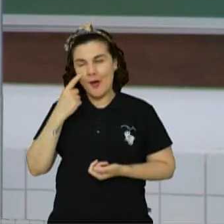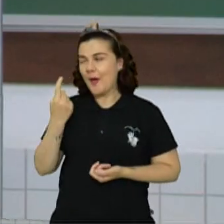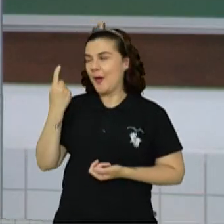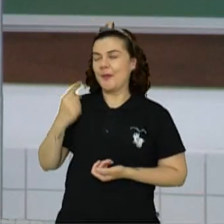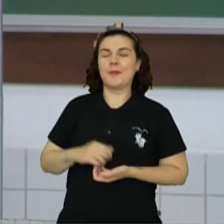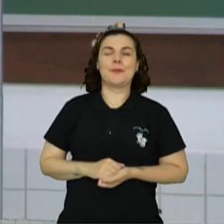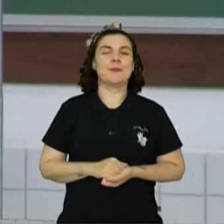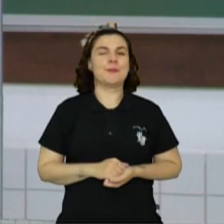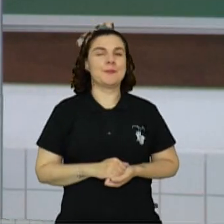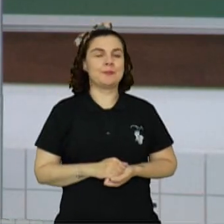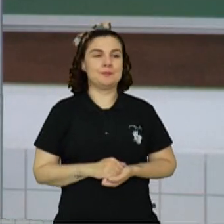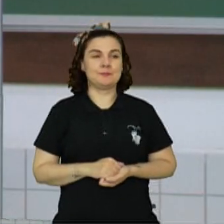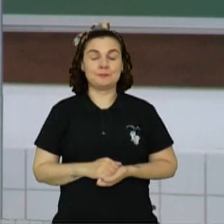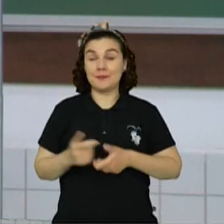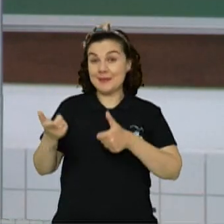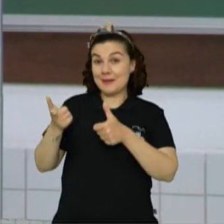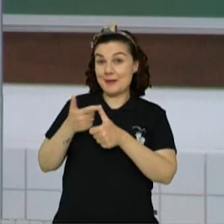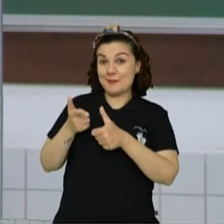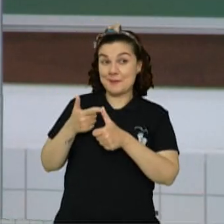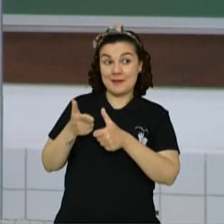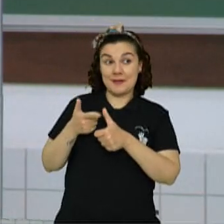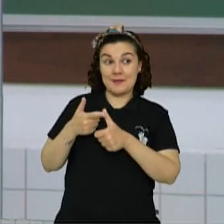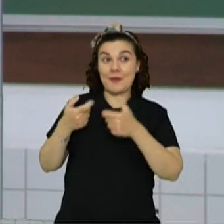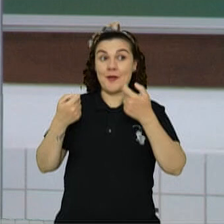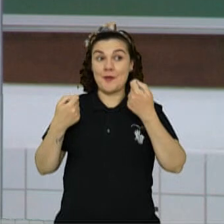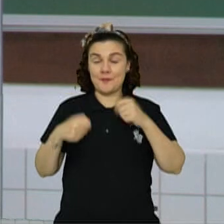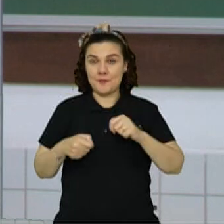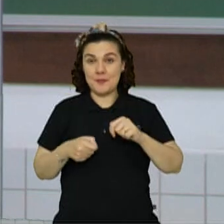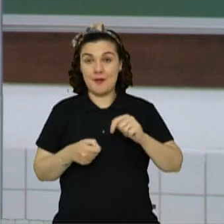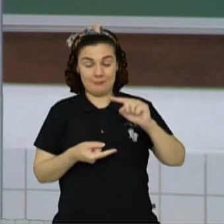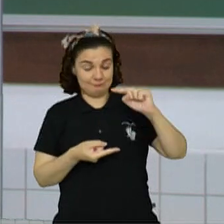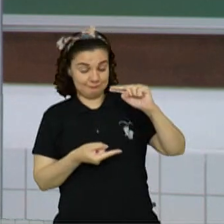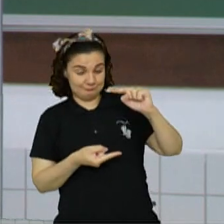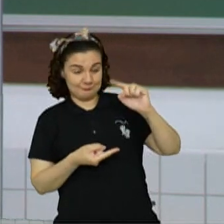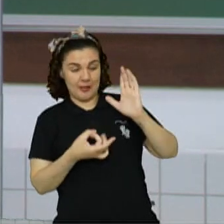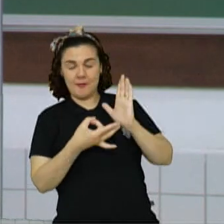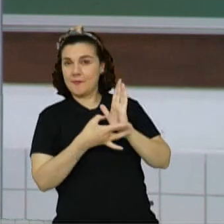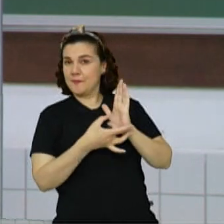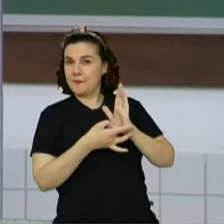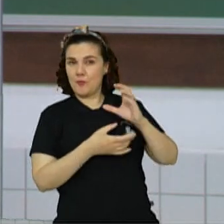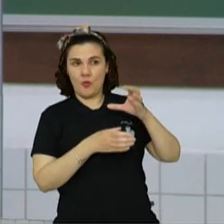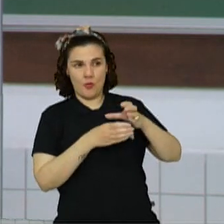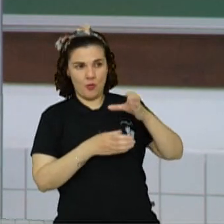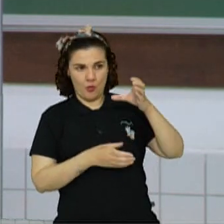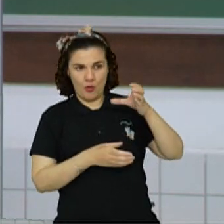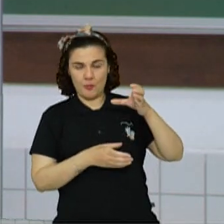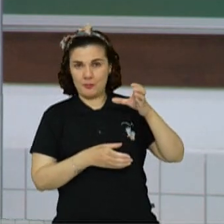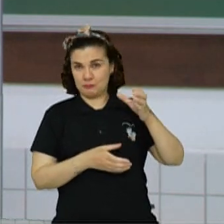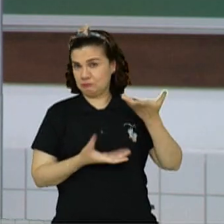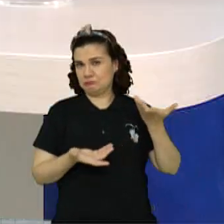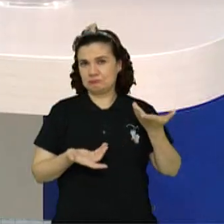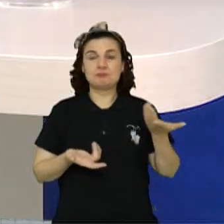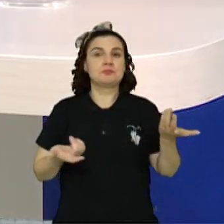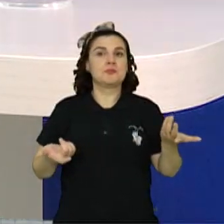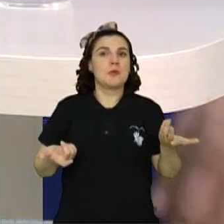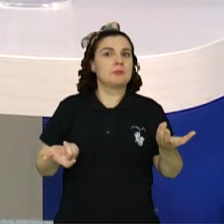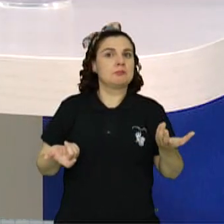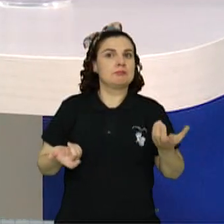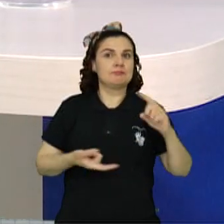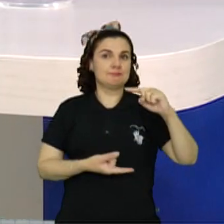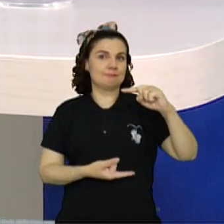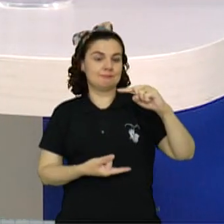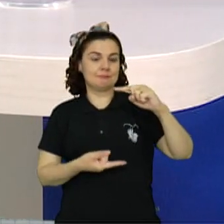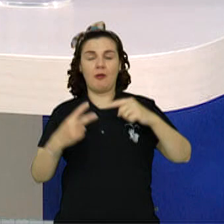ó. Material número 1, eu vou precisar de um vidro, uma garrafa PET cortada,